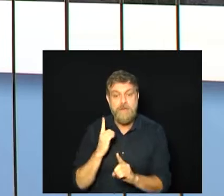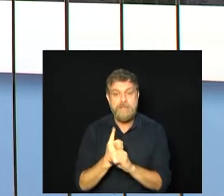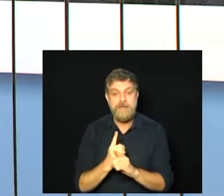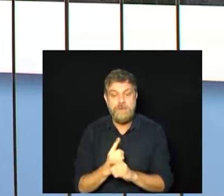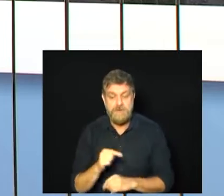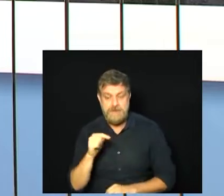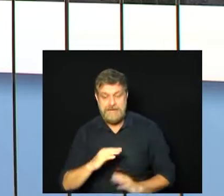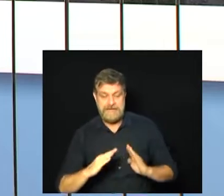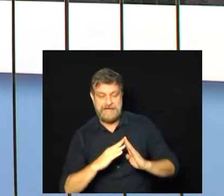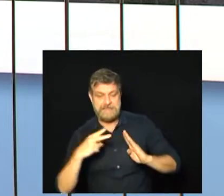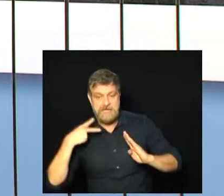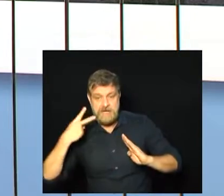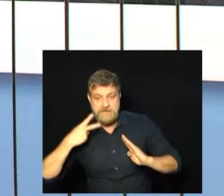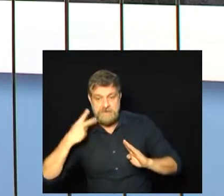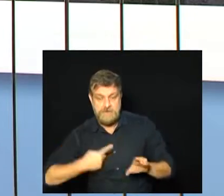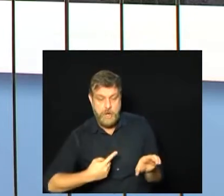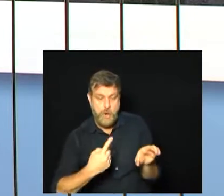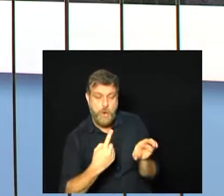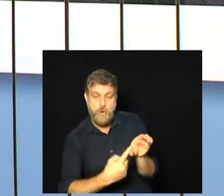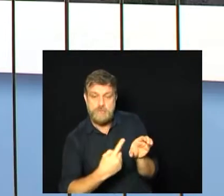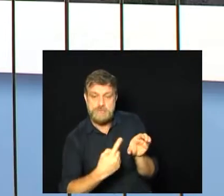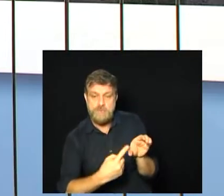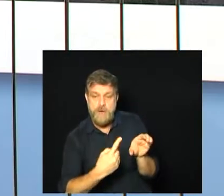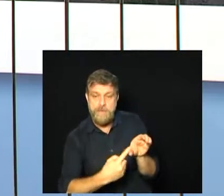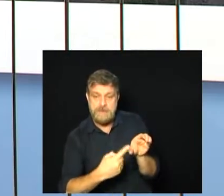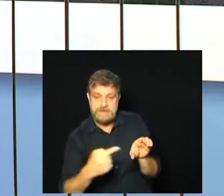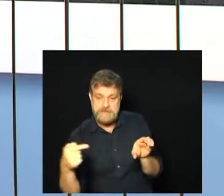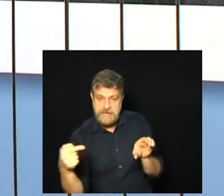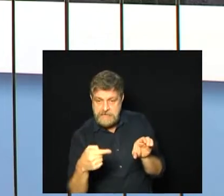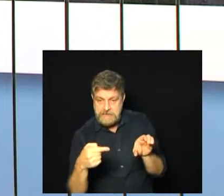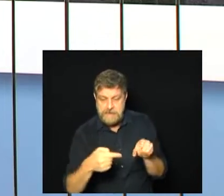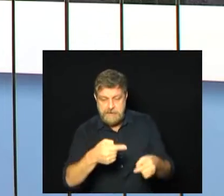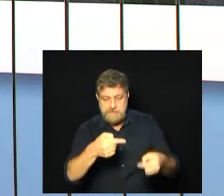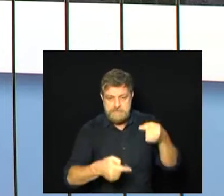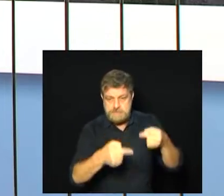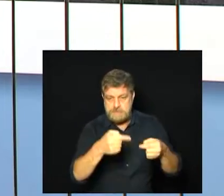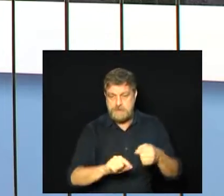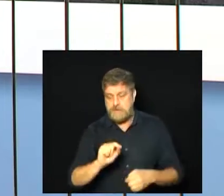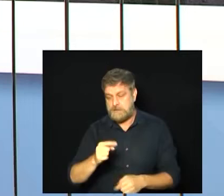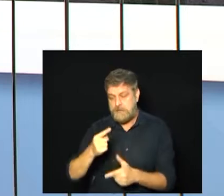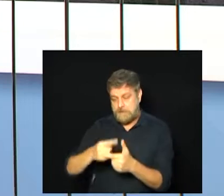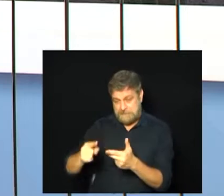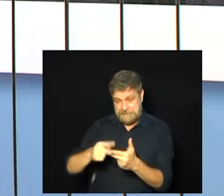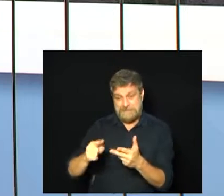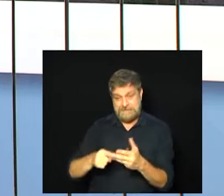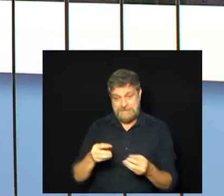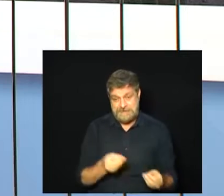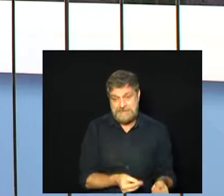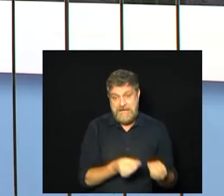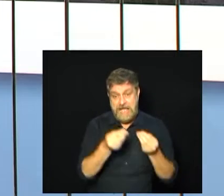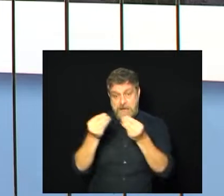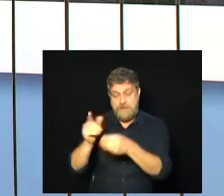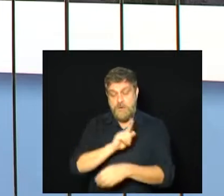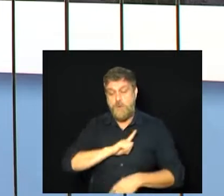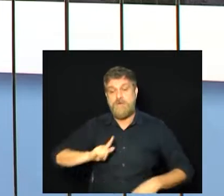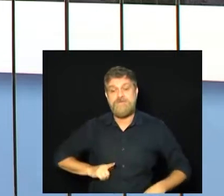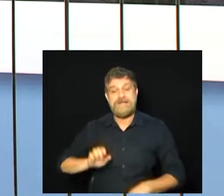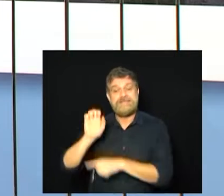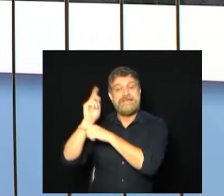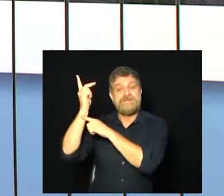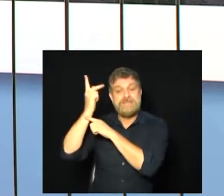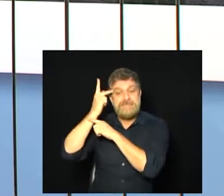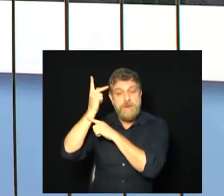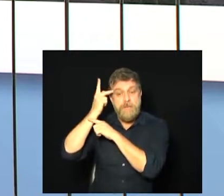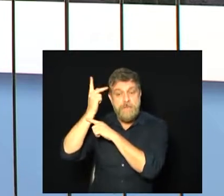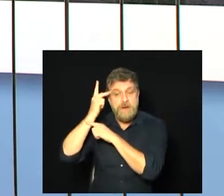de Cosmópolis para discutir diversas demandas da região que serão encaminhadas para o governo do